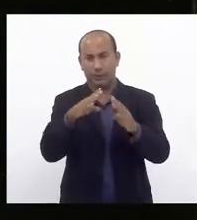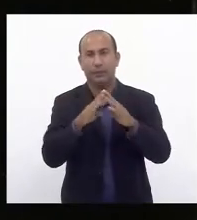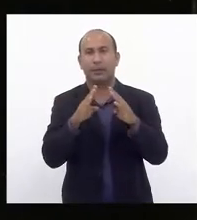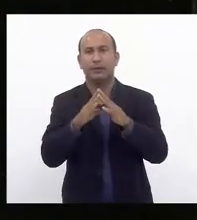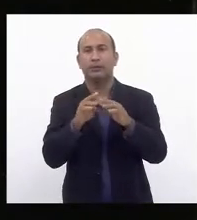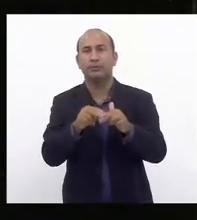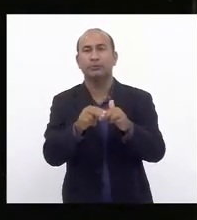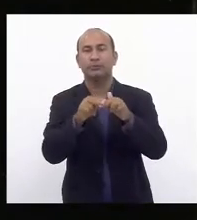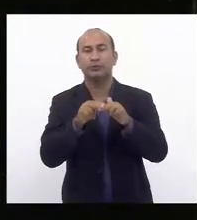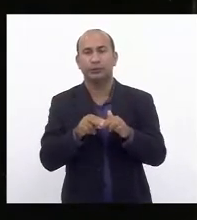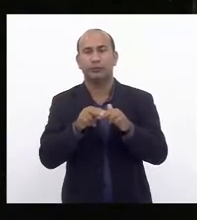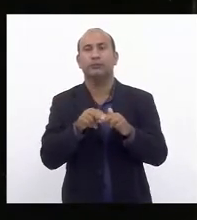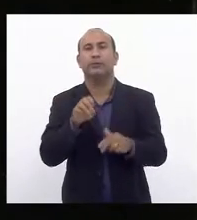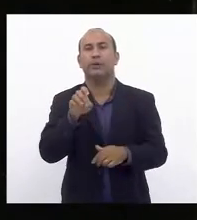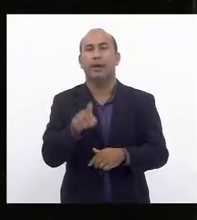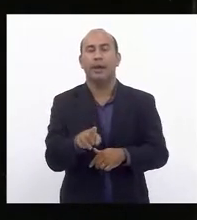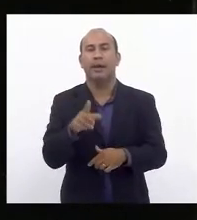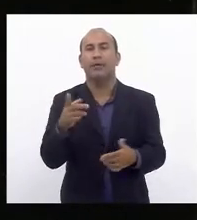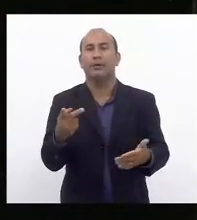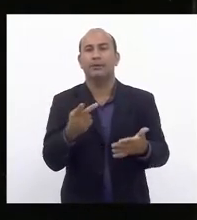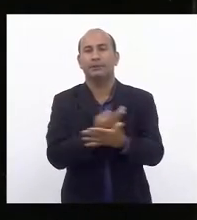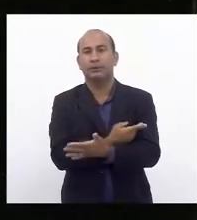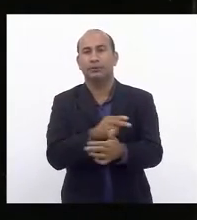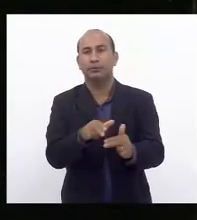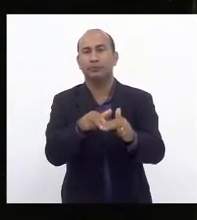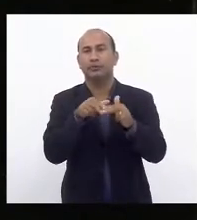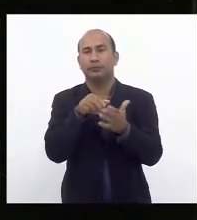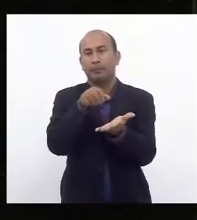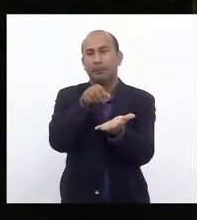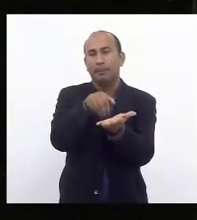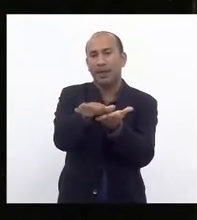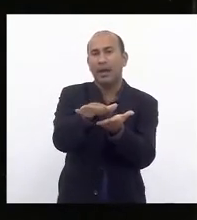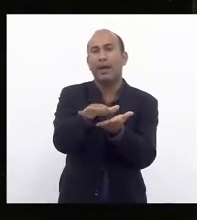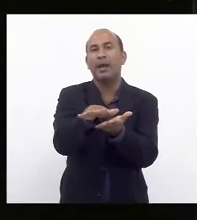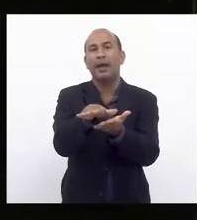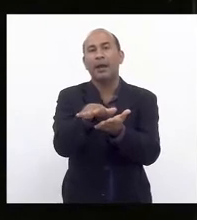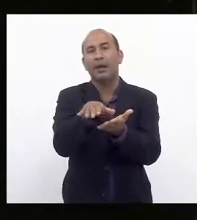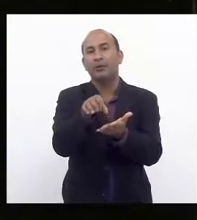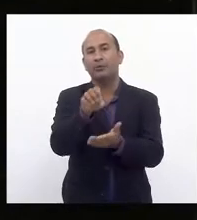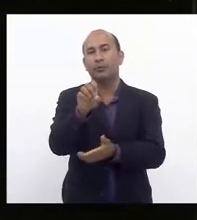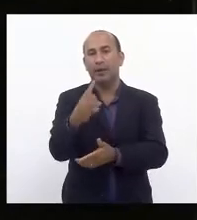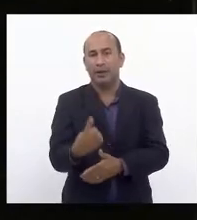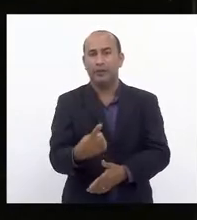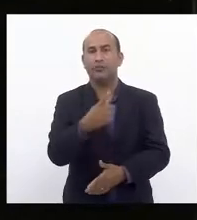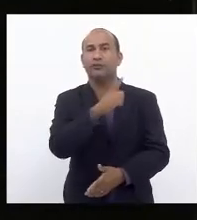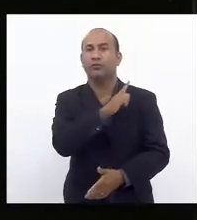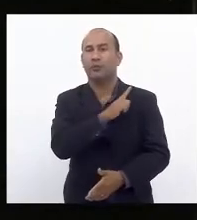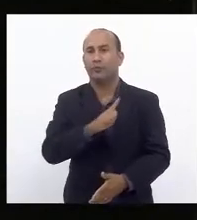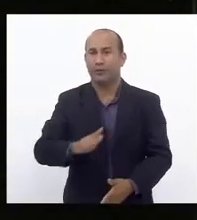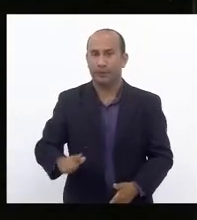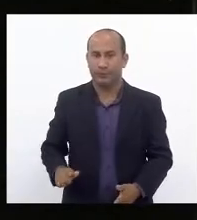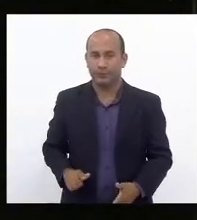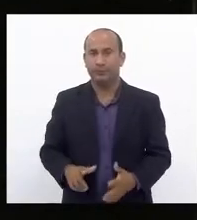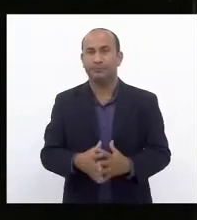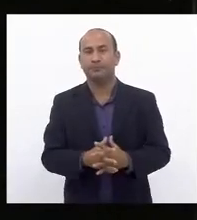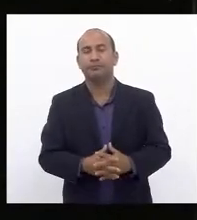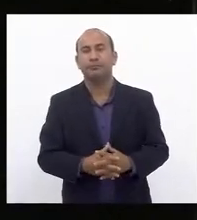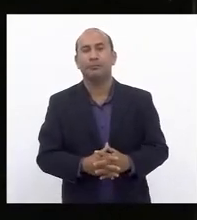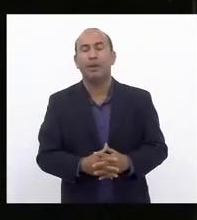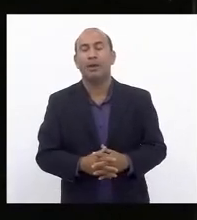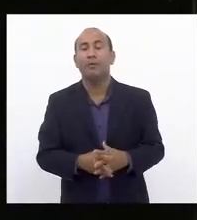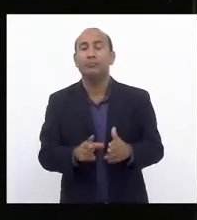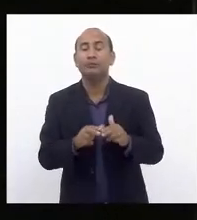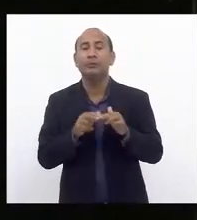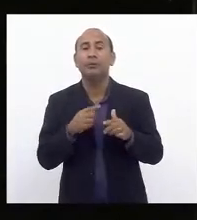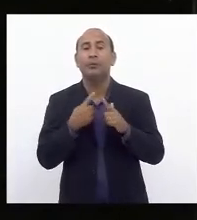foi inclusive um dos subsídios para o impeachment do ex-governador Wilson Witz. Então, por que que eu estou falando